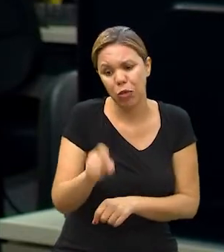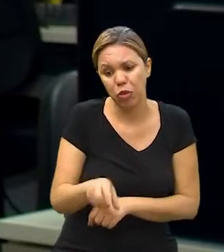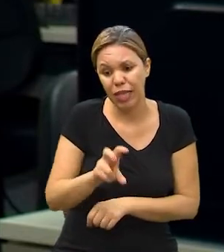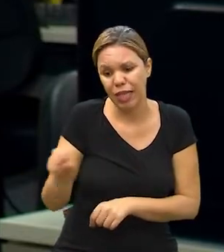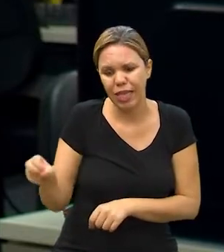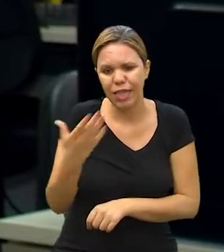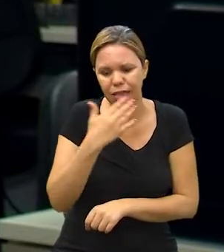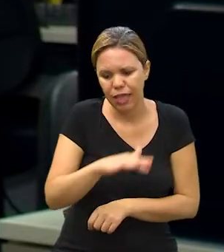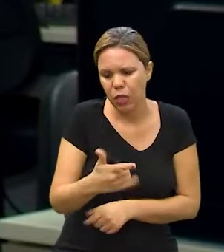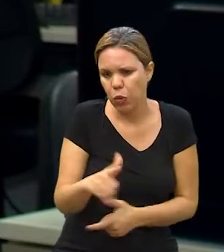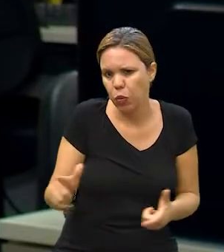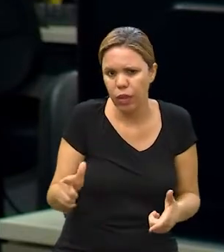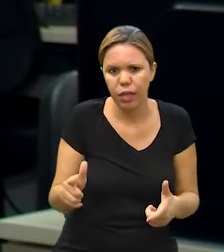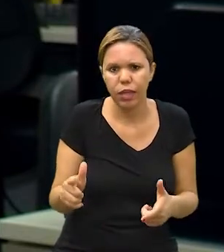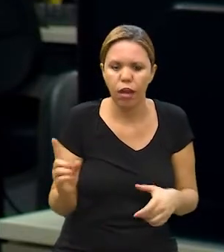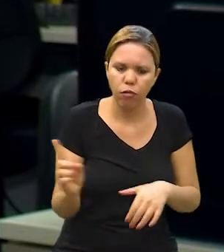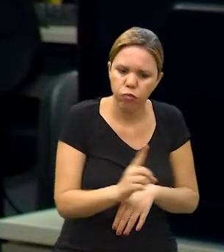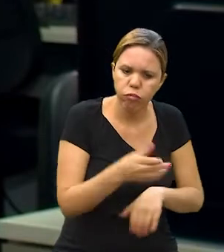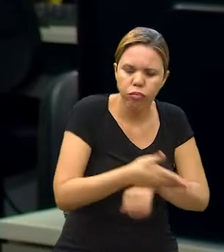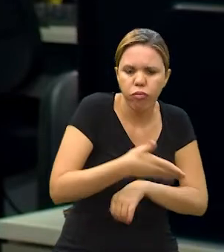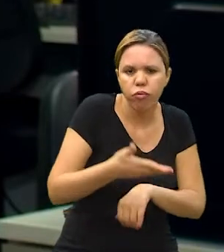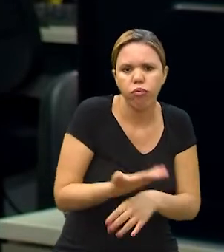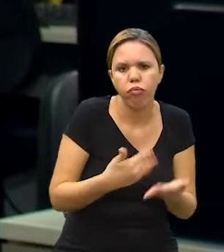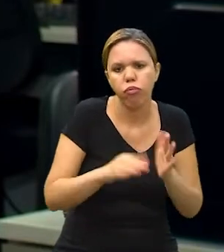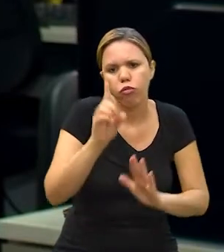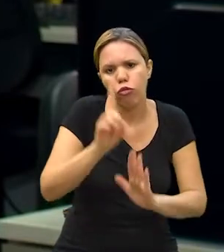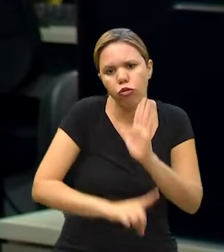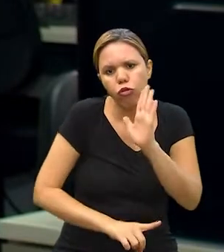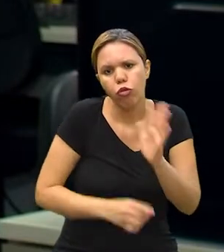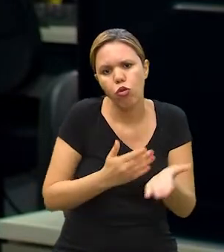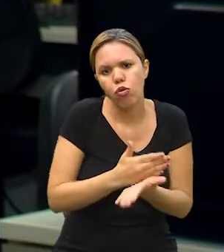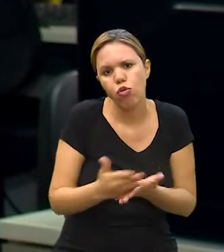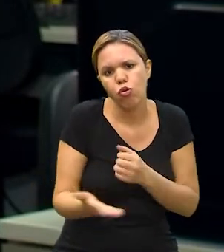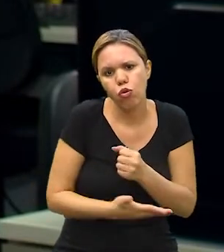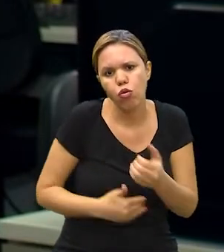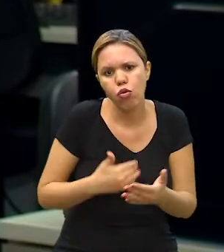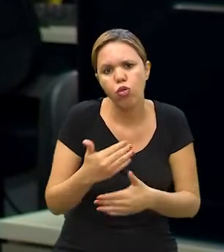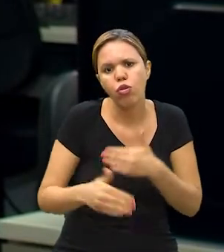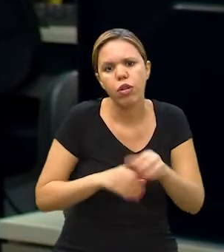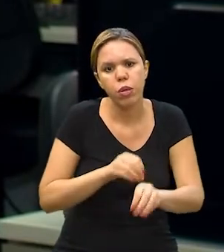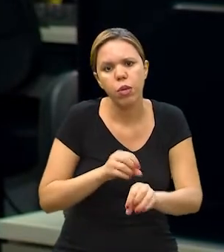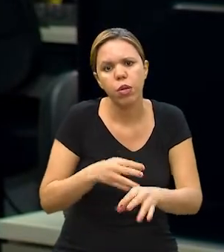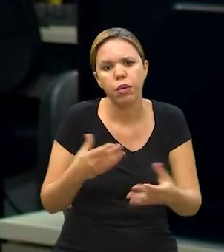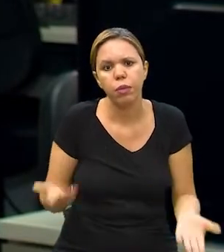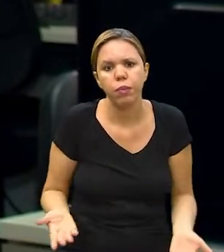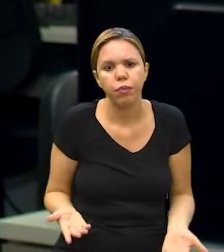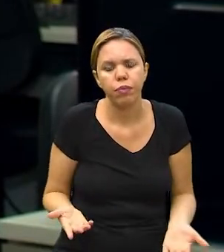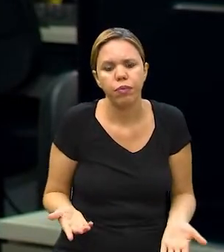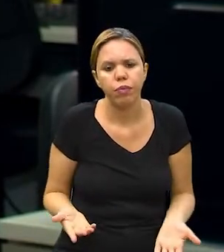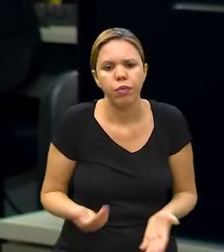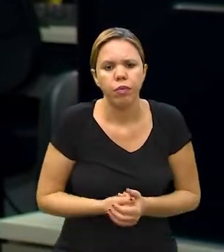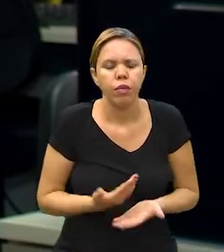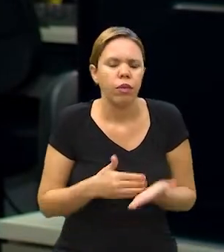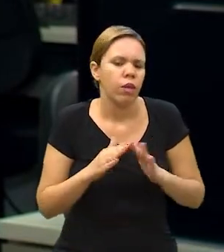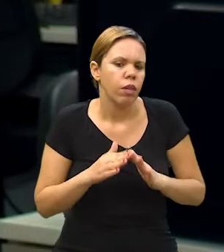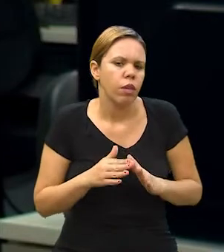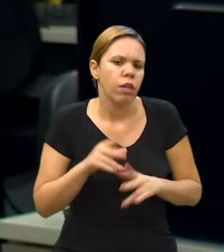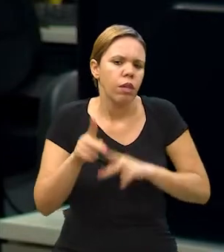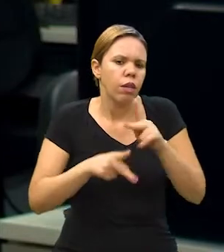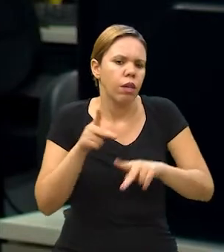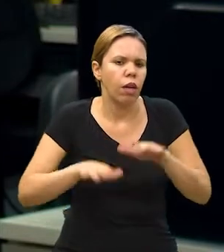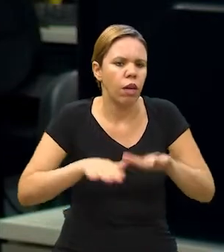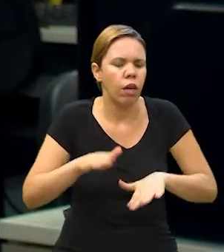tendo negados para elas o direito ao início do seu processo educacional, né, coletivo, na escola, né? As pessoas